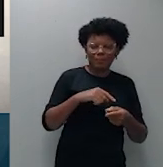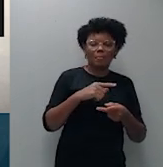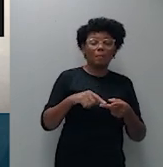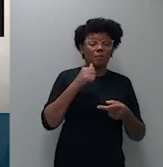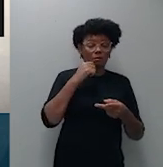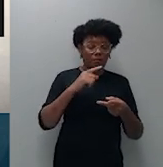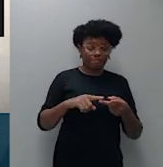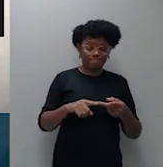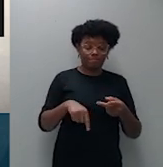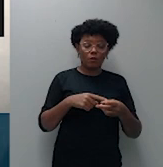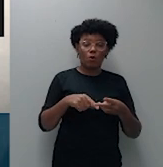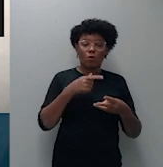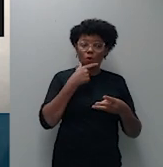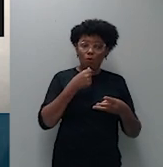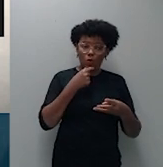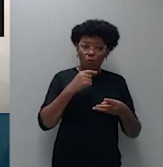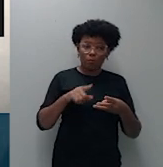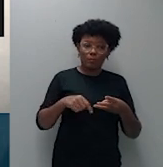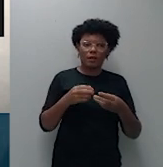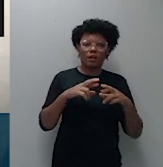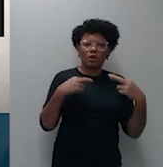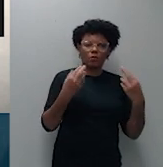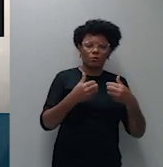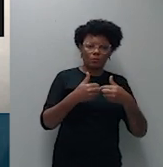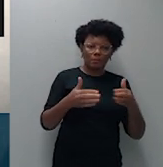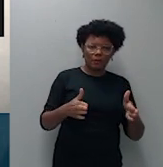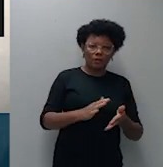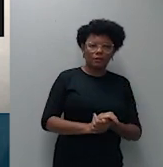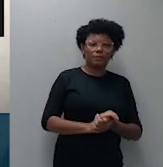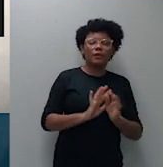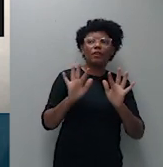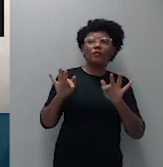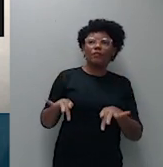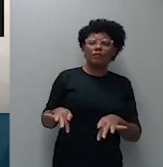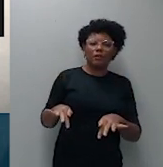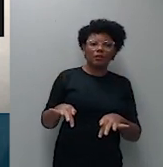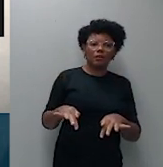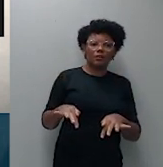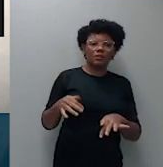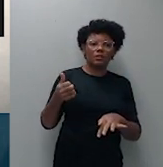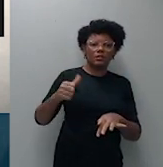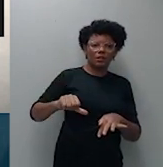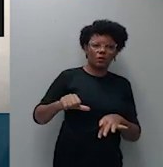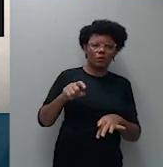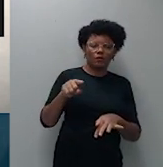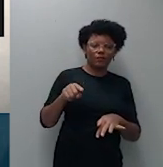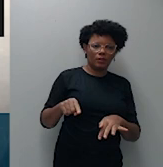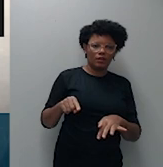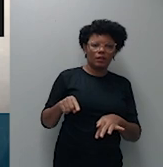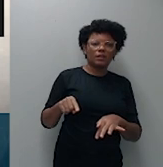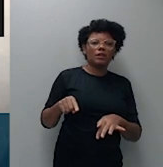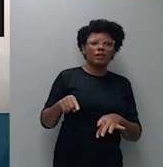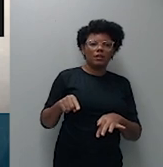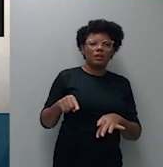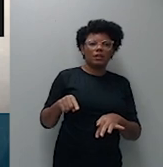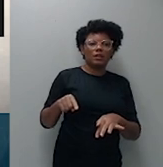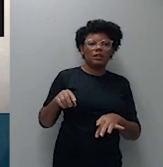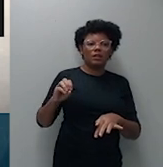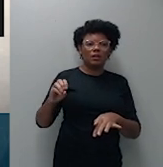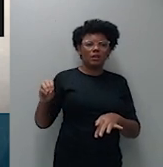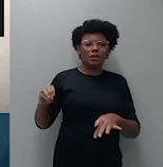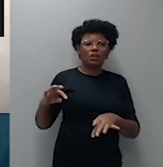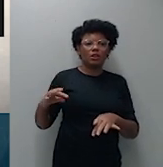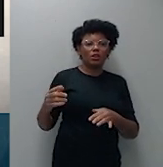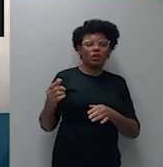hora hoje Maria Isabel gallotti Antônio Carlos Ferreira e Marco Bucci foi aberta a sessão encerrou-se a sessão às 19 horas tendo